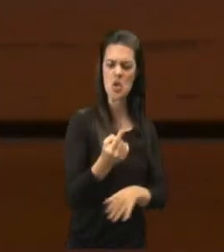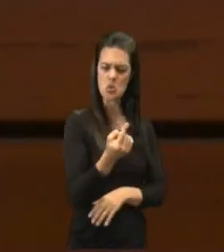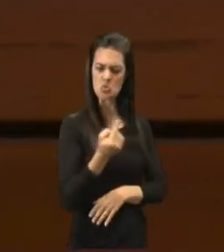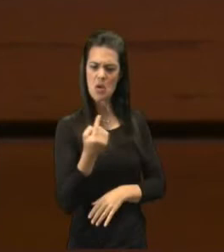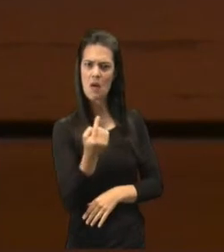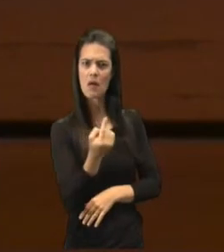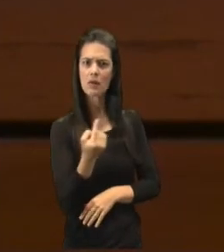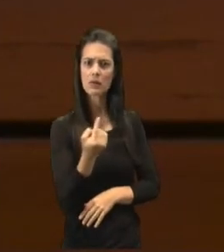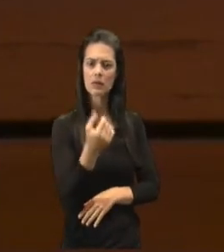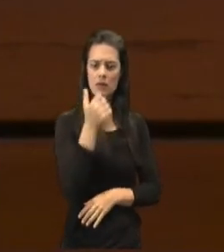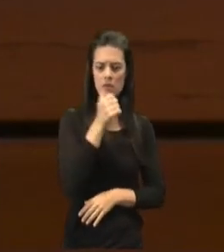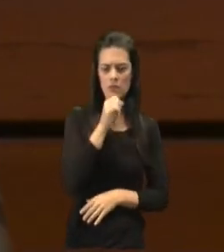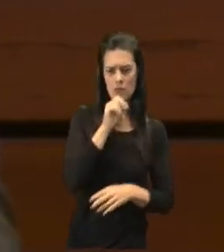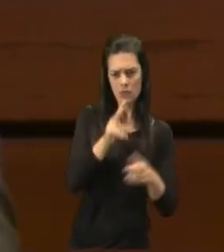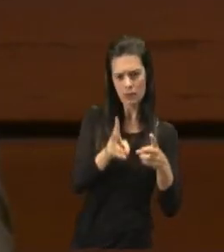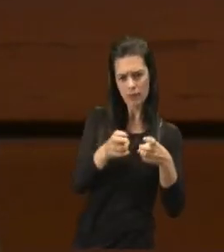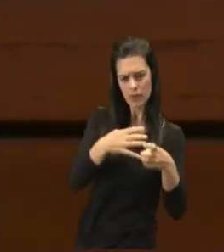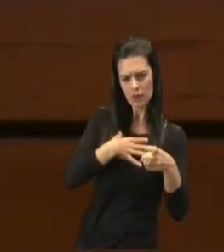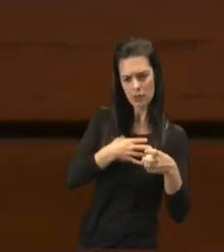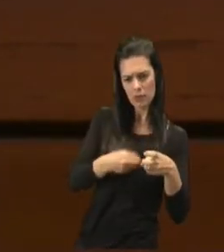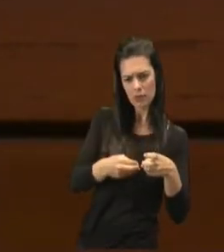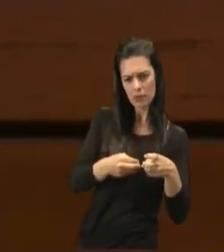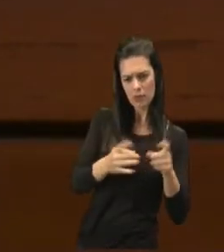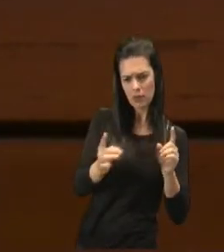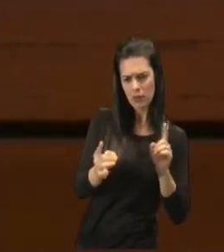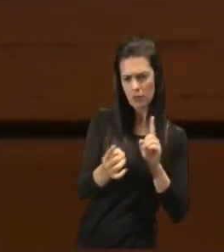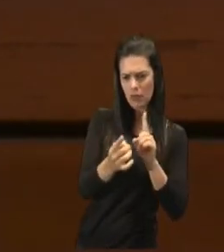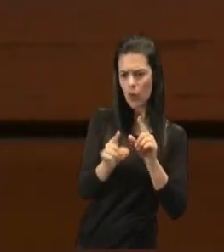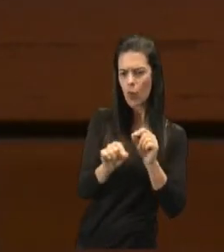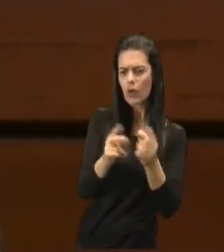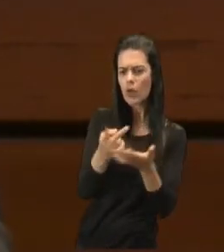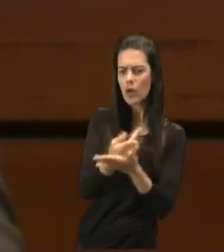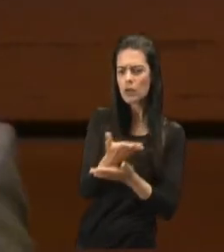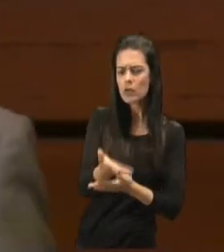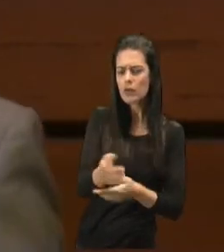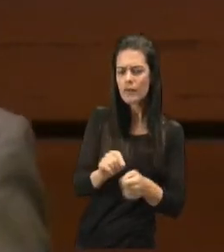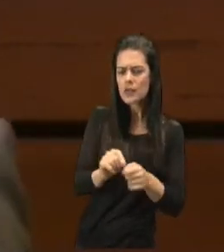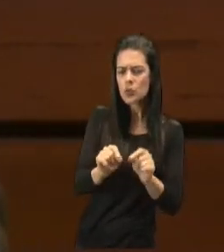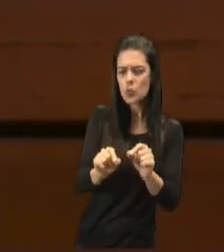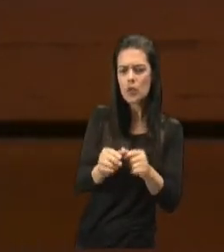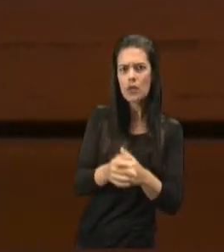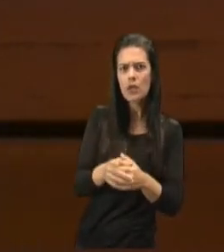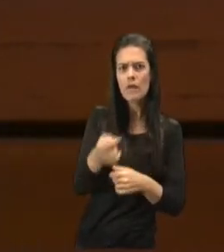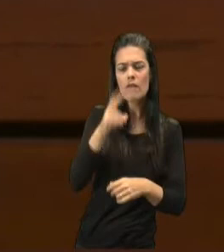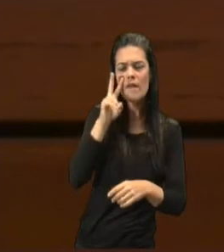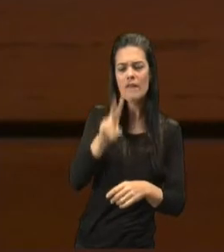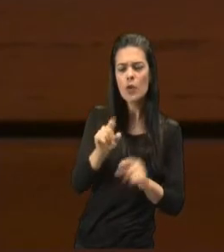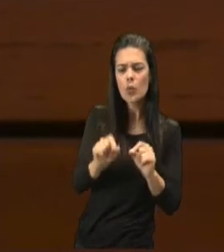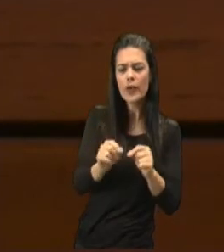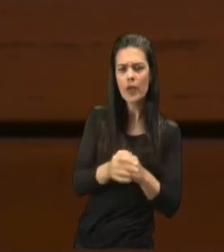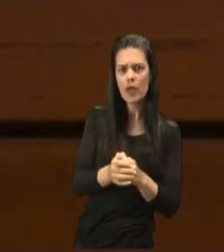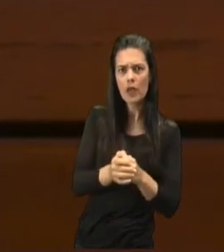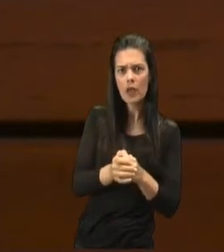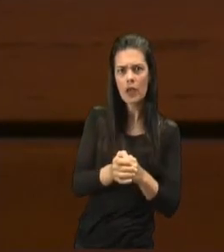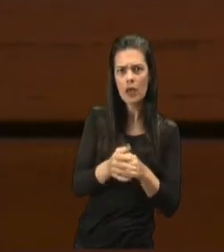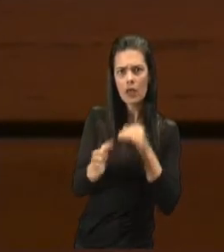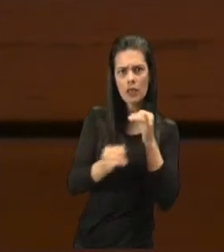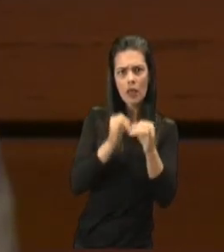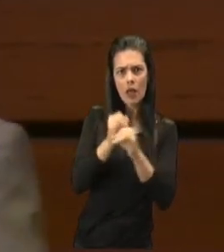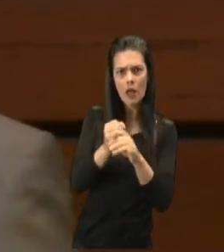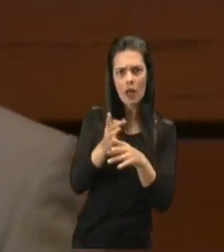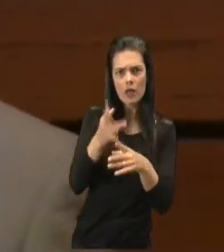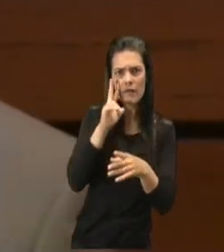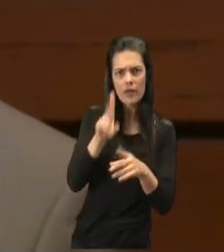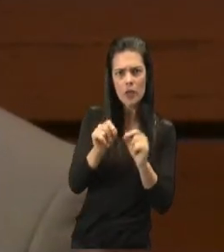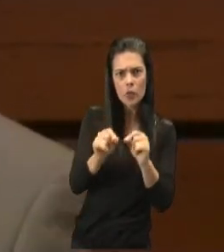mãe percebeu aquilo, se aproximou da filha e falou assim: minha filha, o que você está fazendo? O que você está vendo? E quando